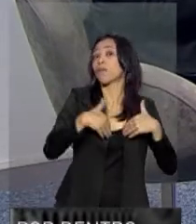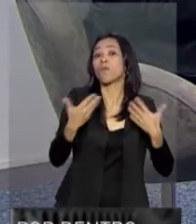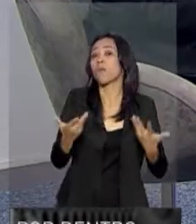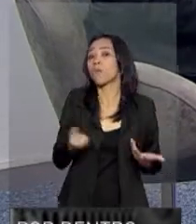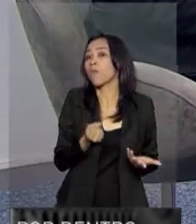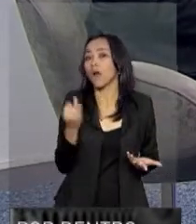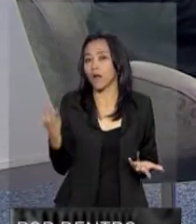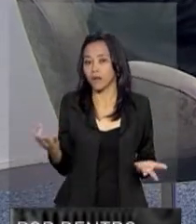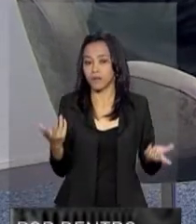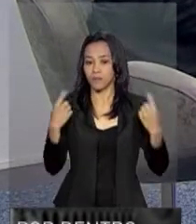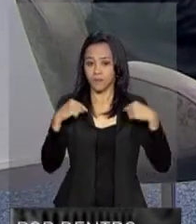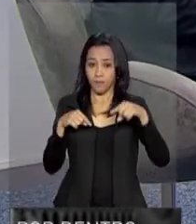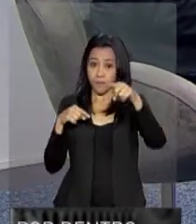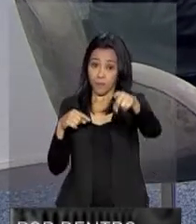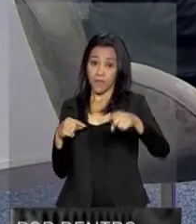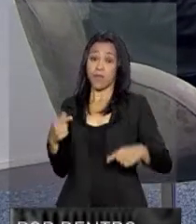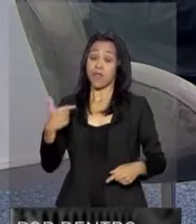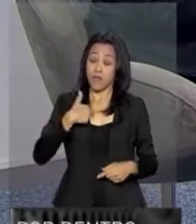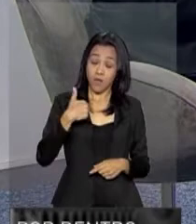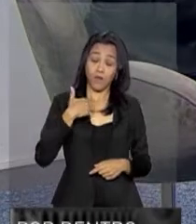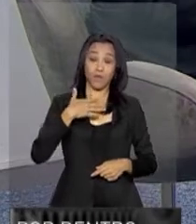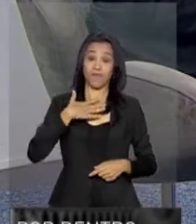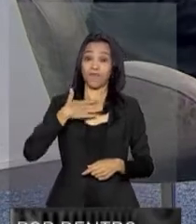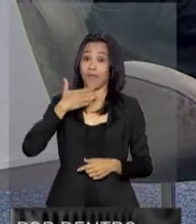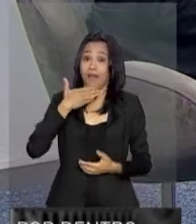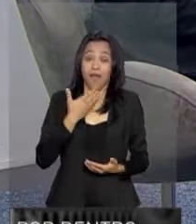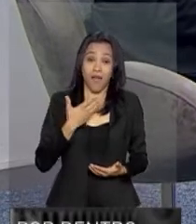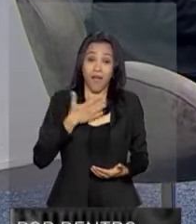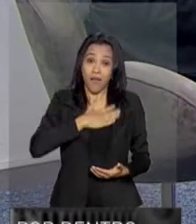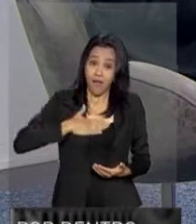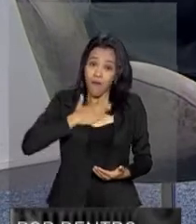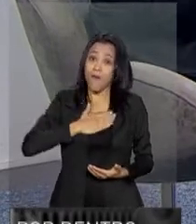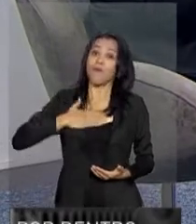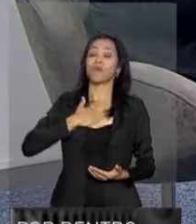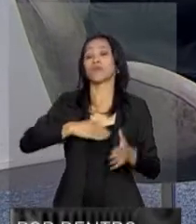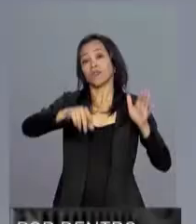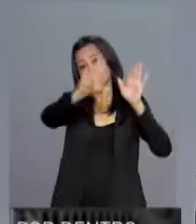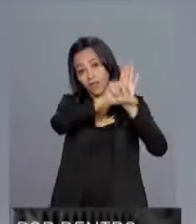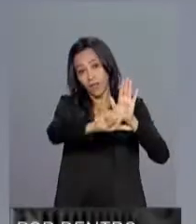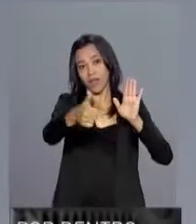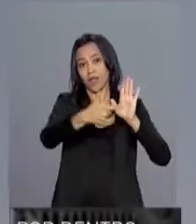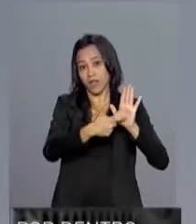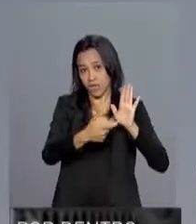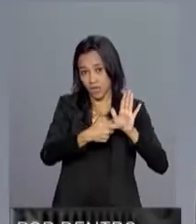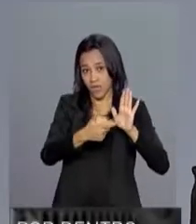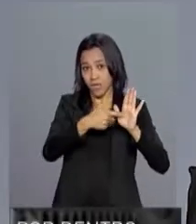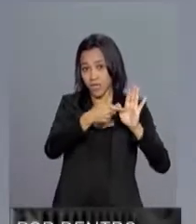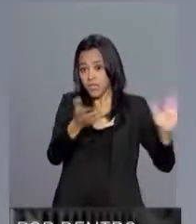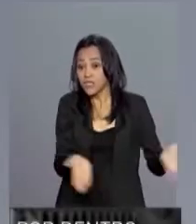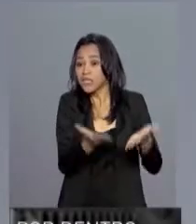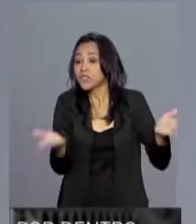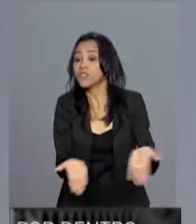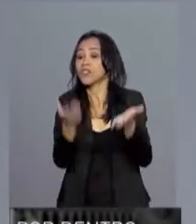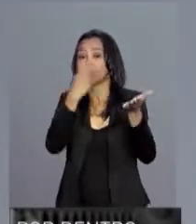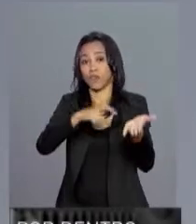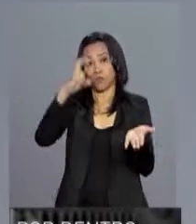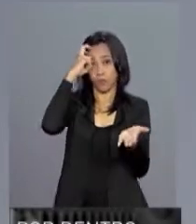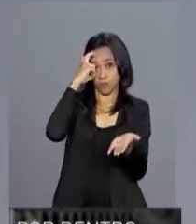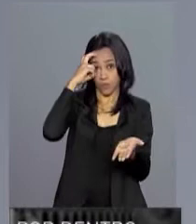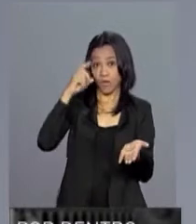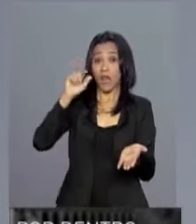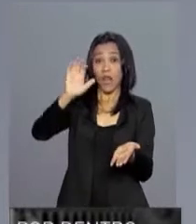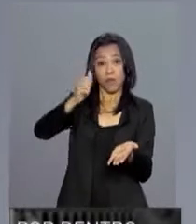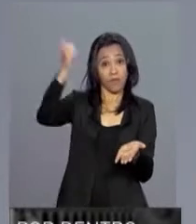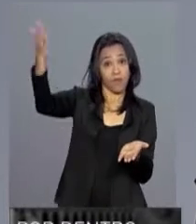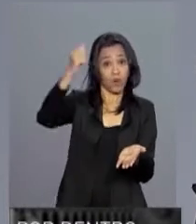da lei federal de incentivo à cultura chamada lei rolê onde eu vou fora do brasil eu só ouço elogios agora